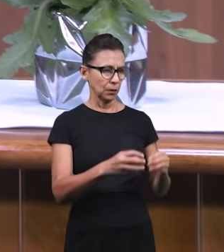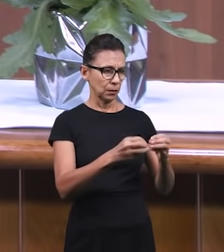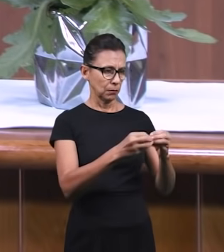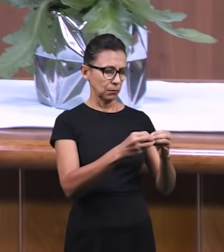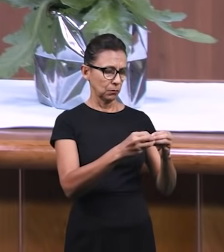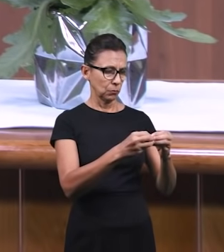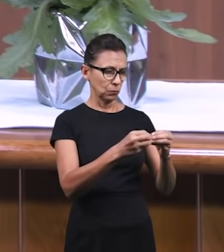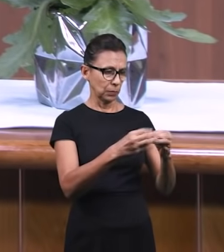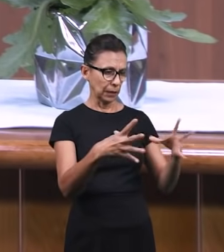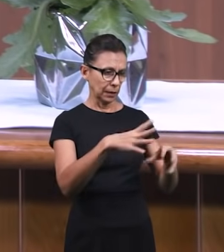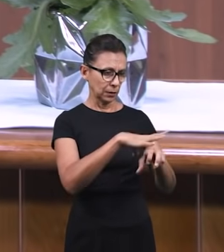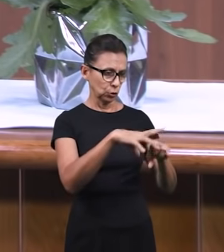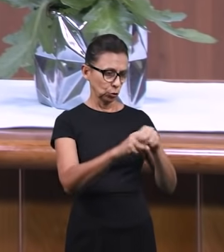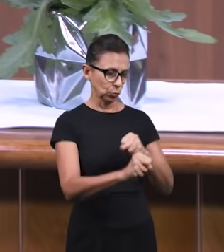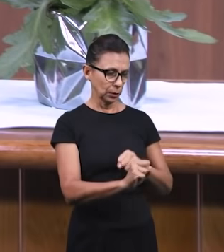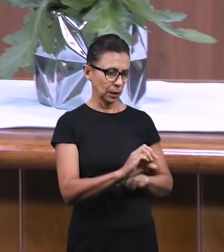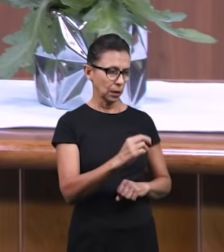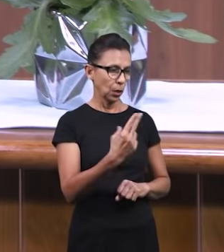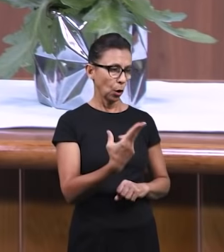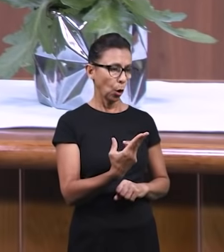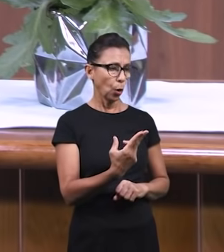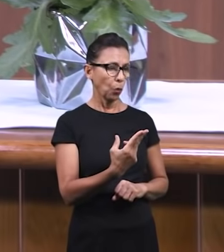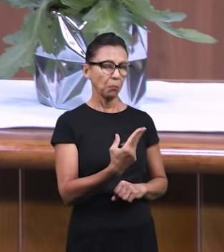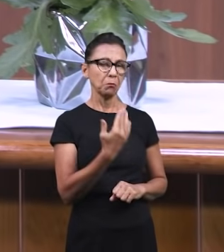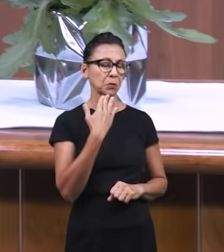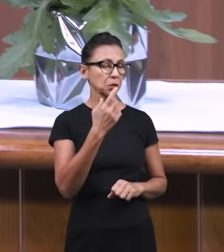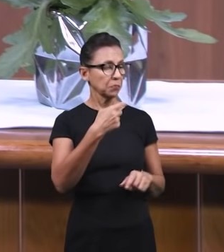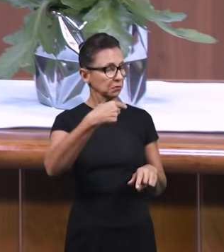perdoou o homem, algumas pessoas pensaram, mas